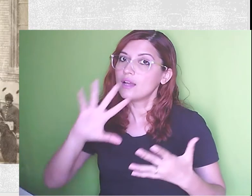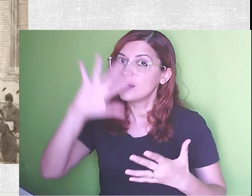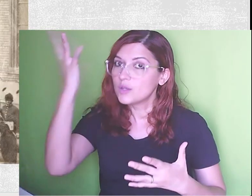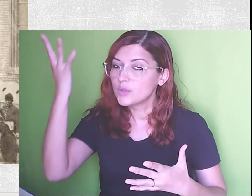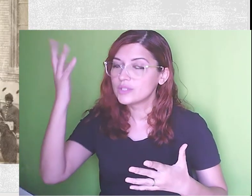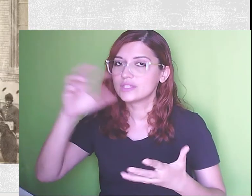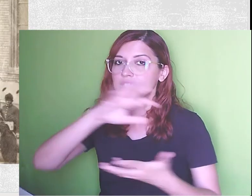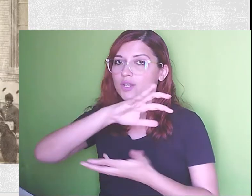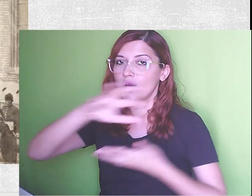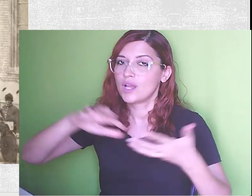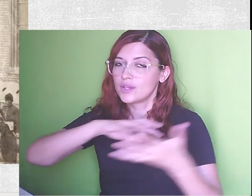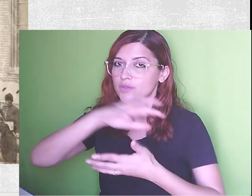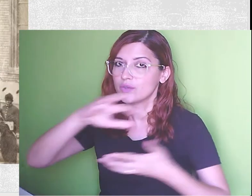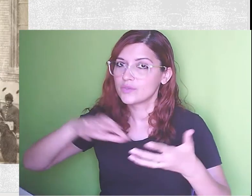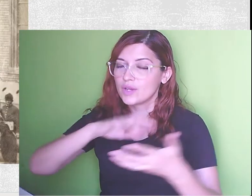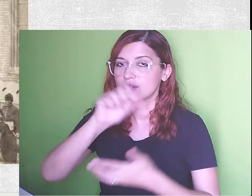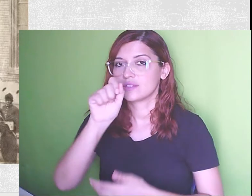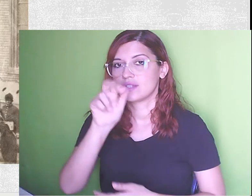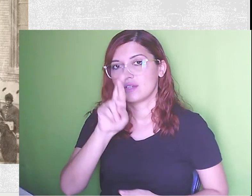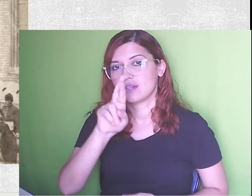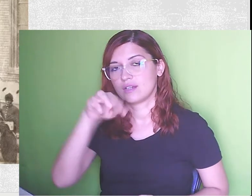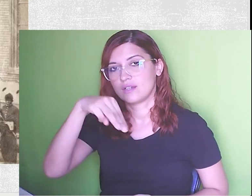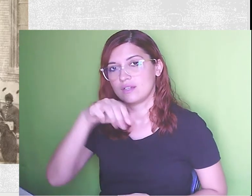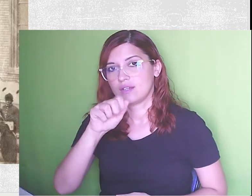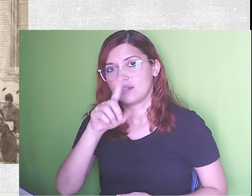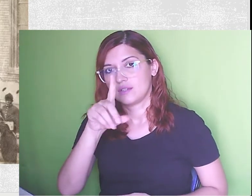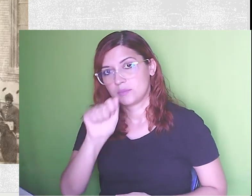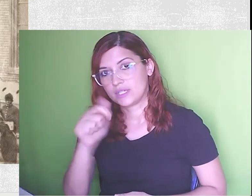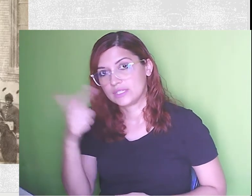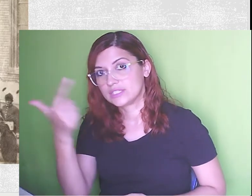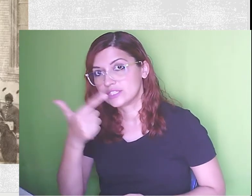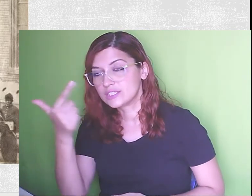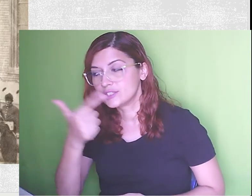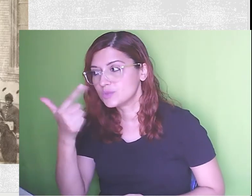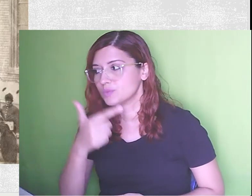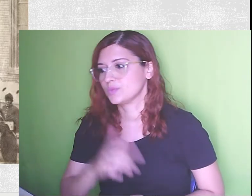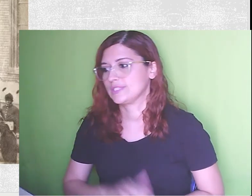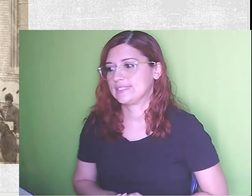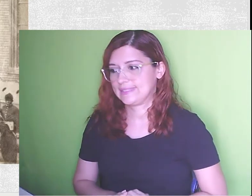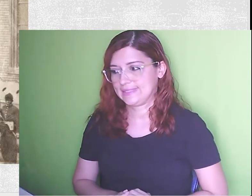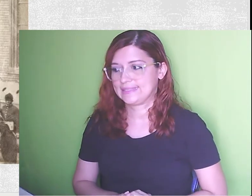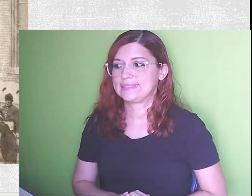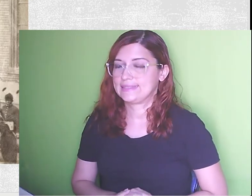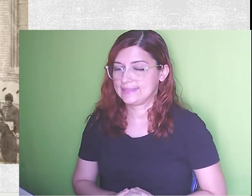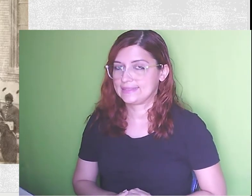Houve também a segunda revolta armada,